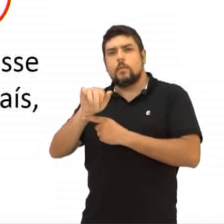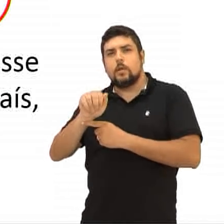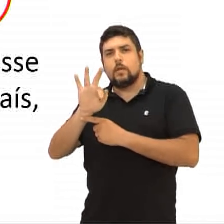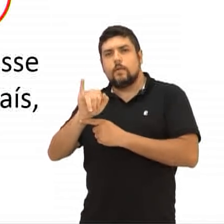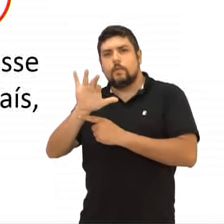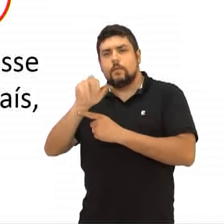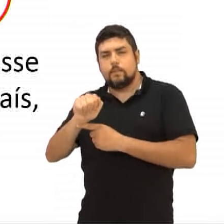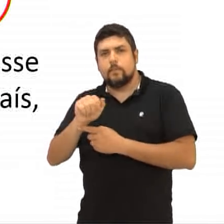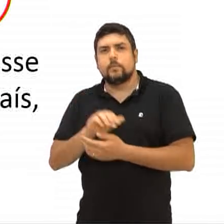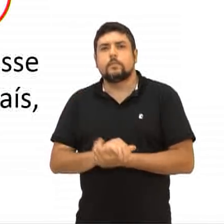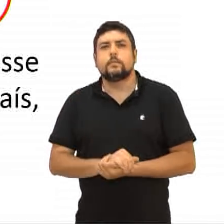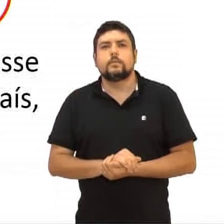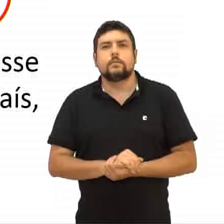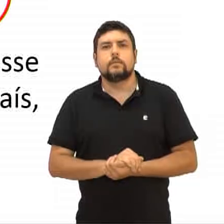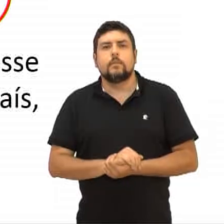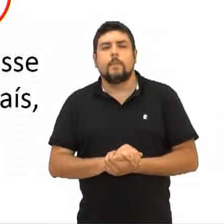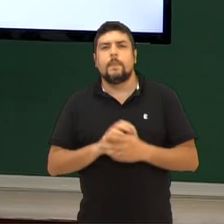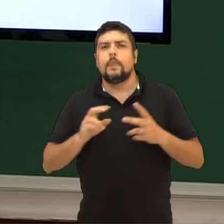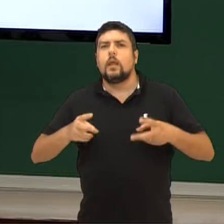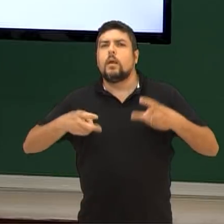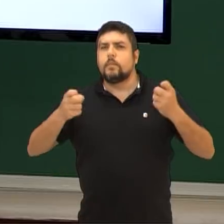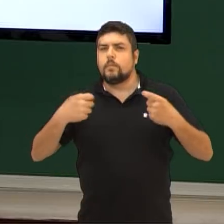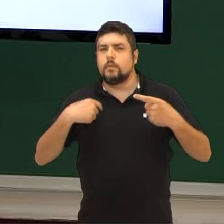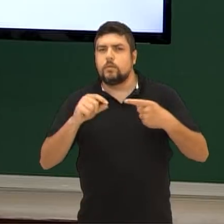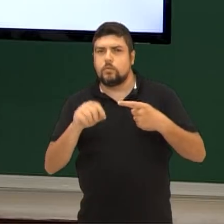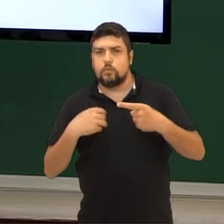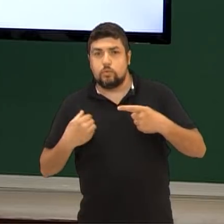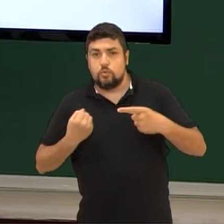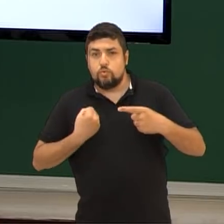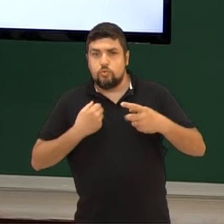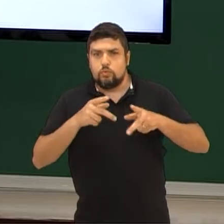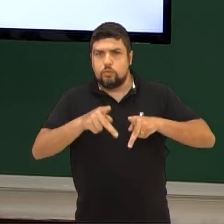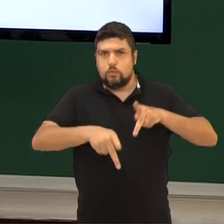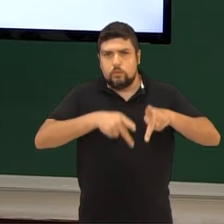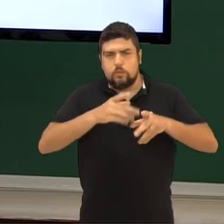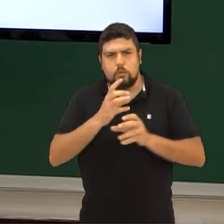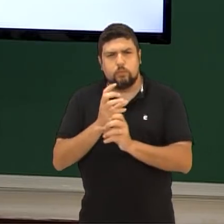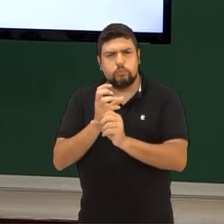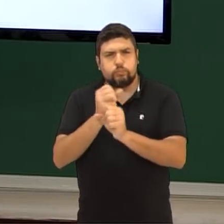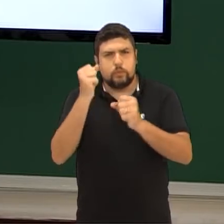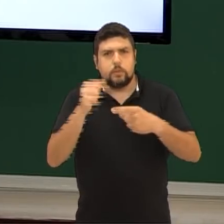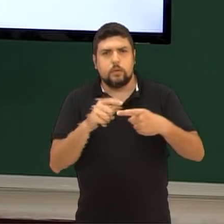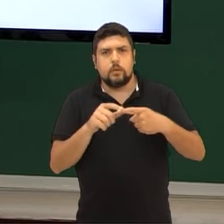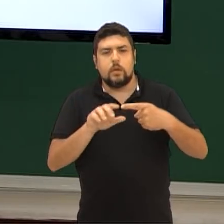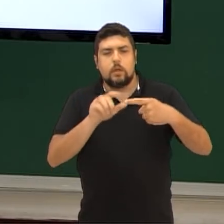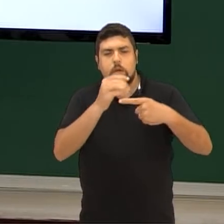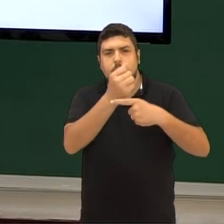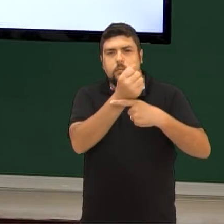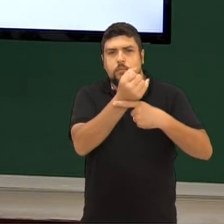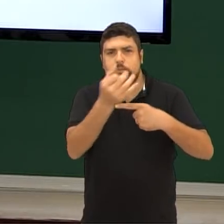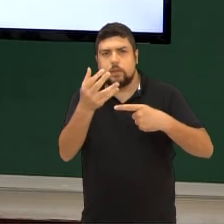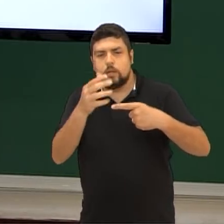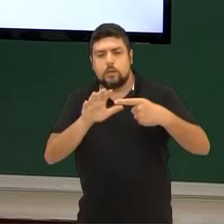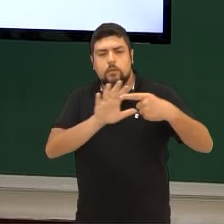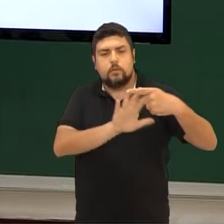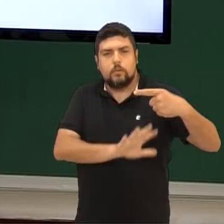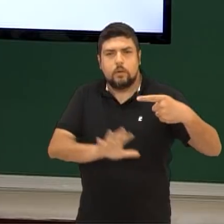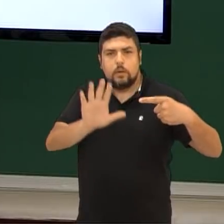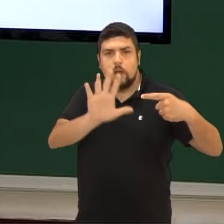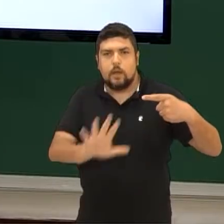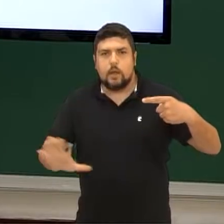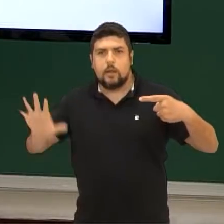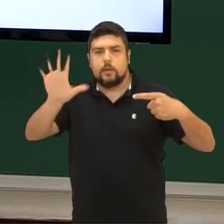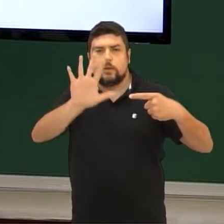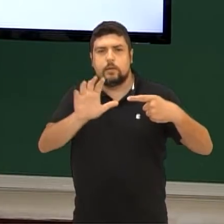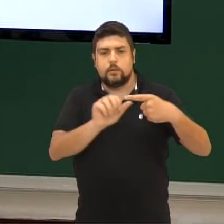que ele passa para vocês o número de habitantes e a área. Então, se o número de habitantes